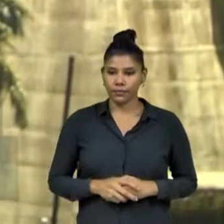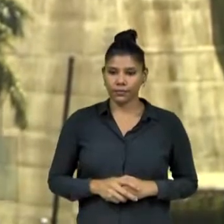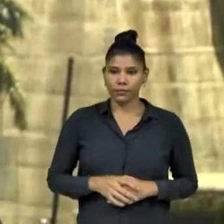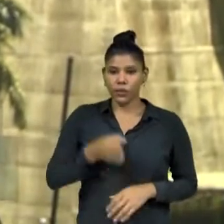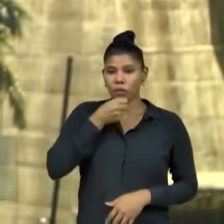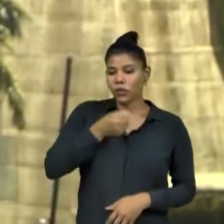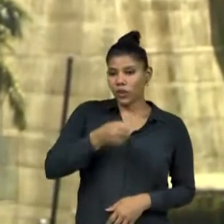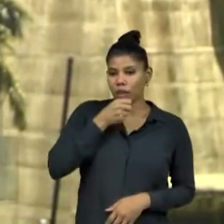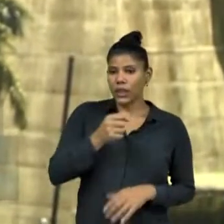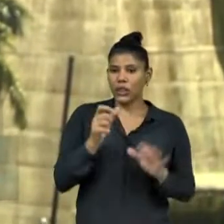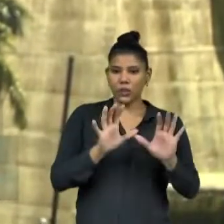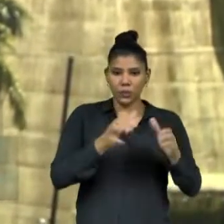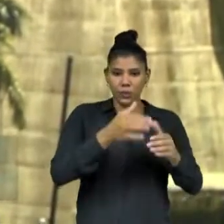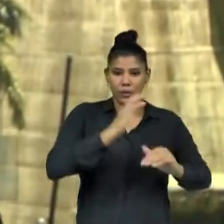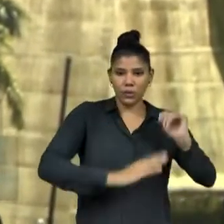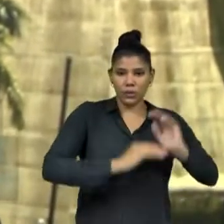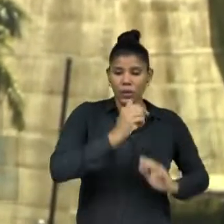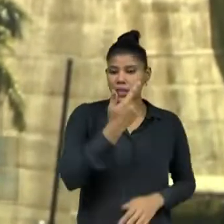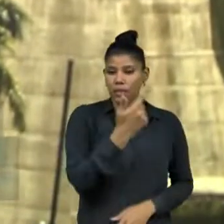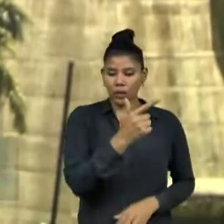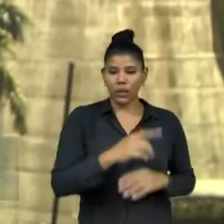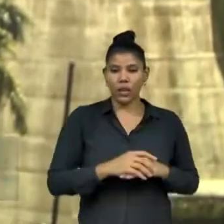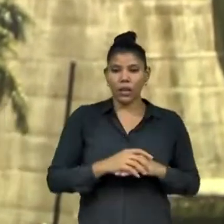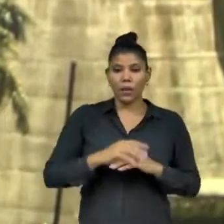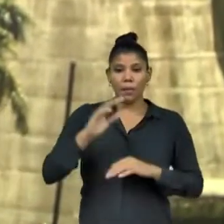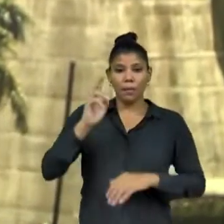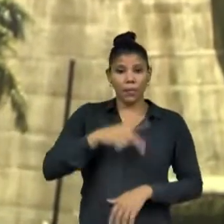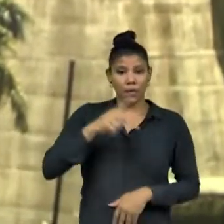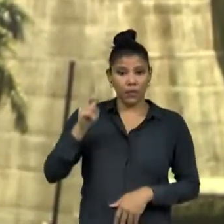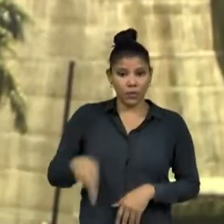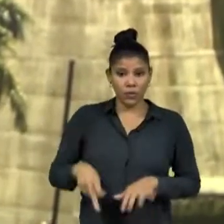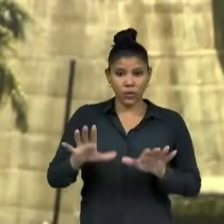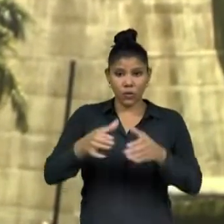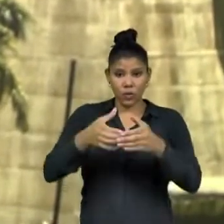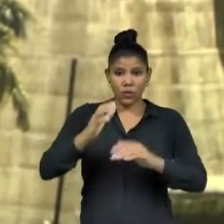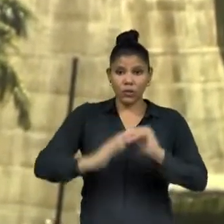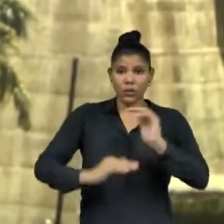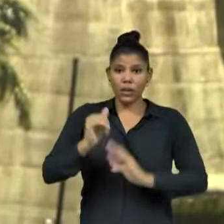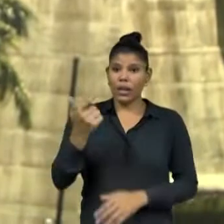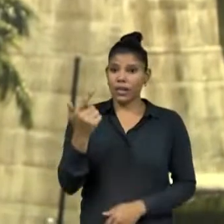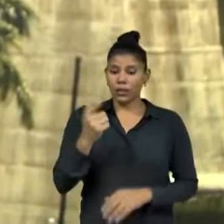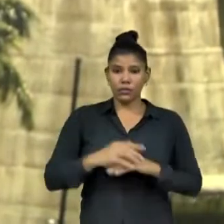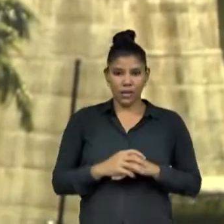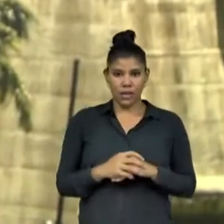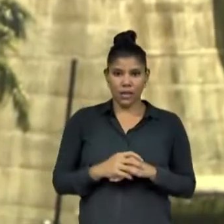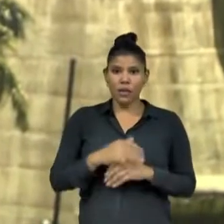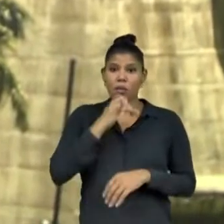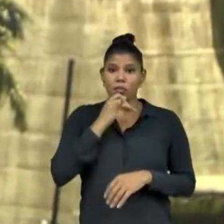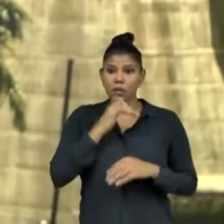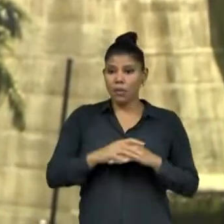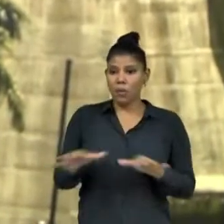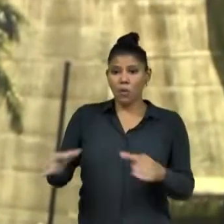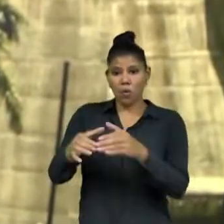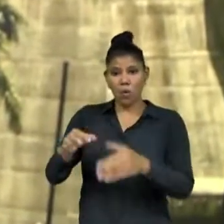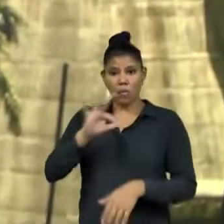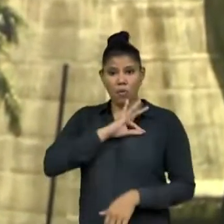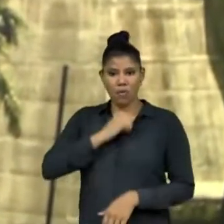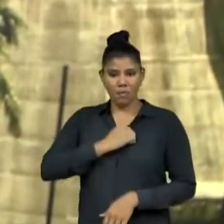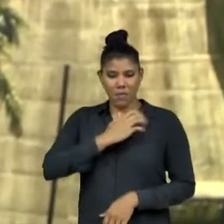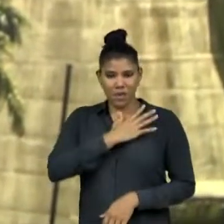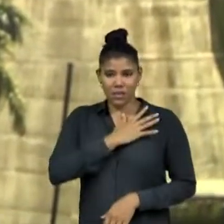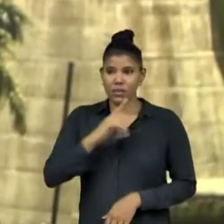têm, os professores não têm, as prerrogativas de cobertura previdenciária que os militares têm. Então,